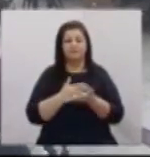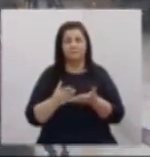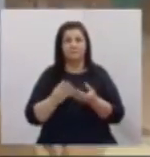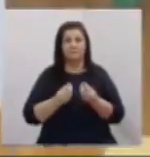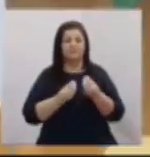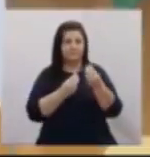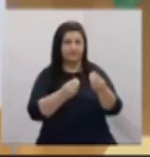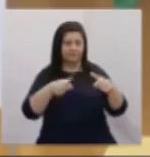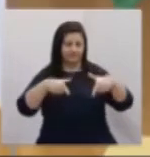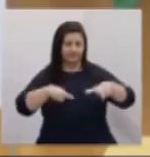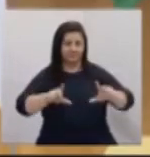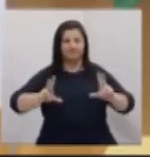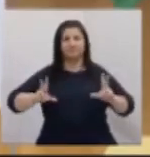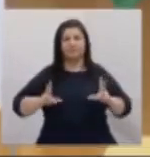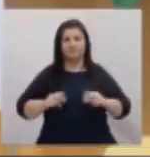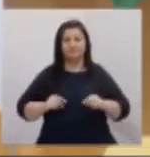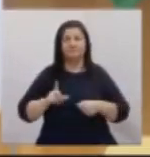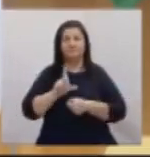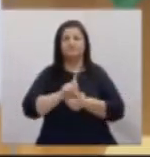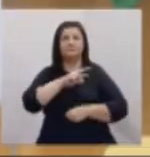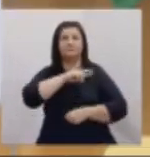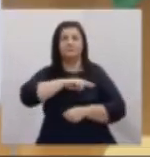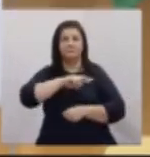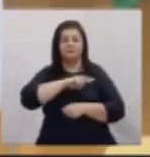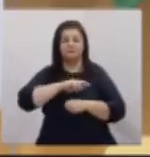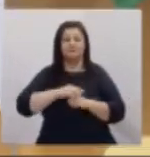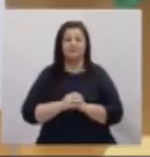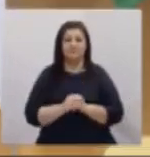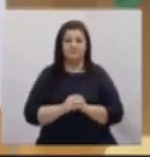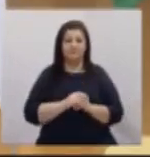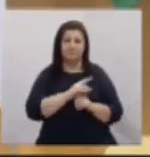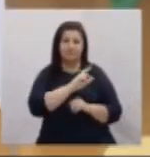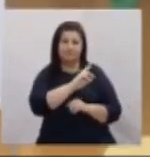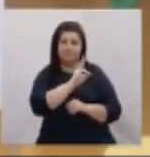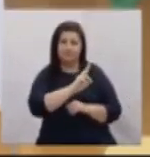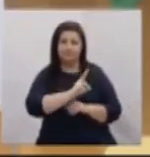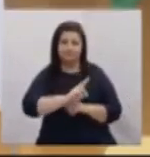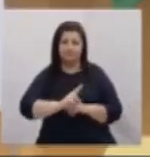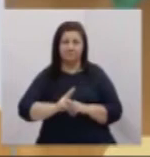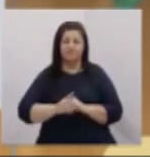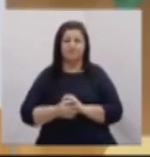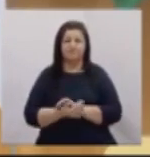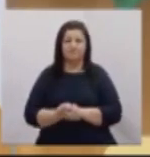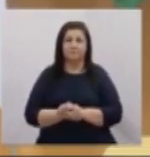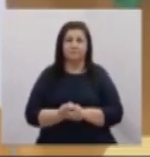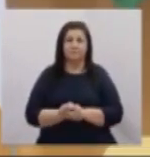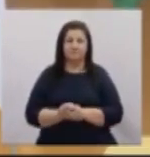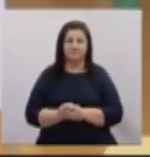do diploma de mérito aos líderes religiosos, que será feita por ordem alfabética dos